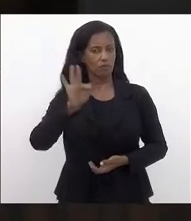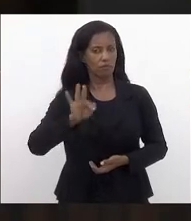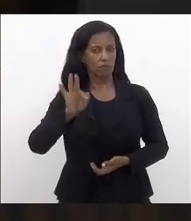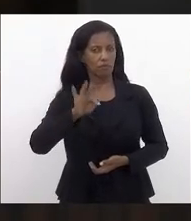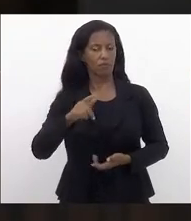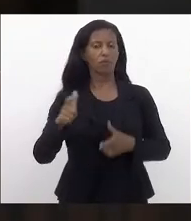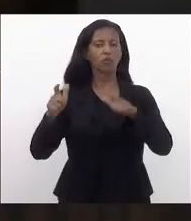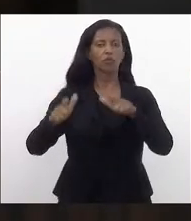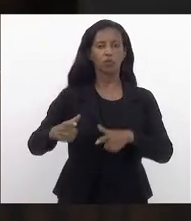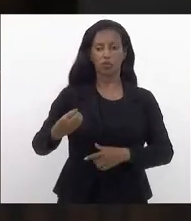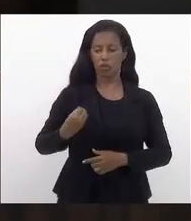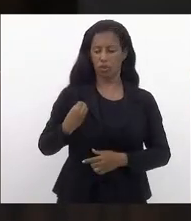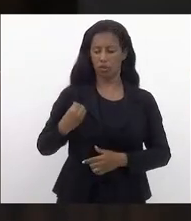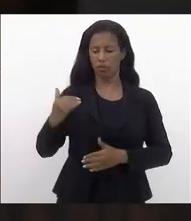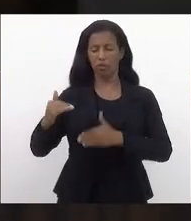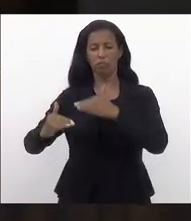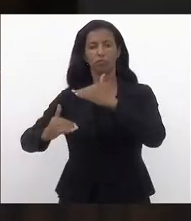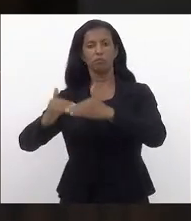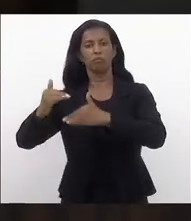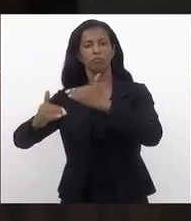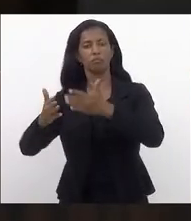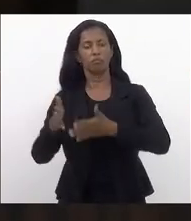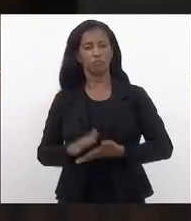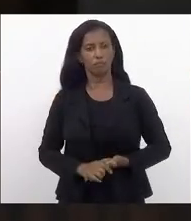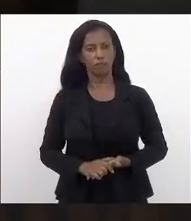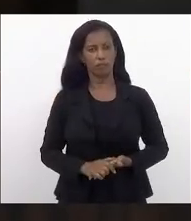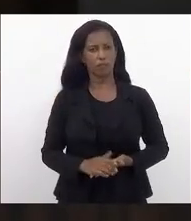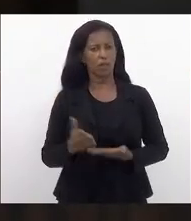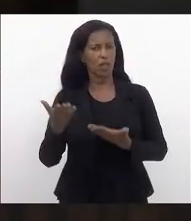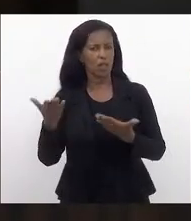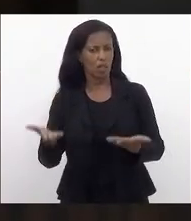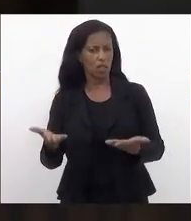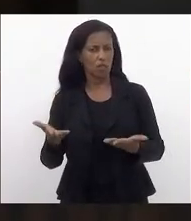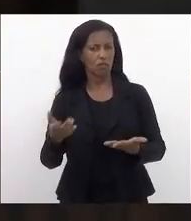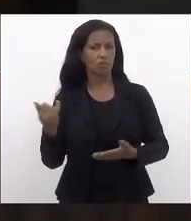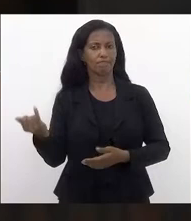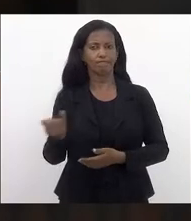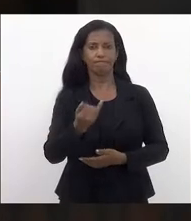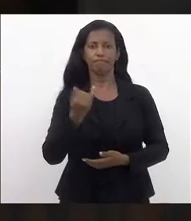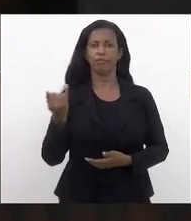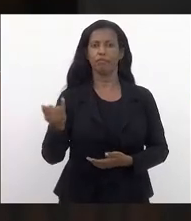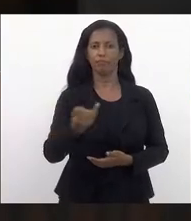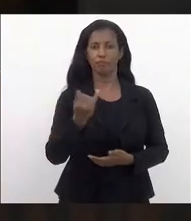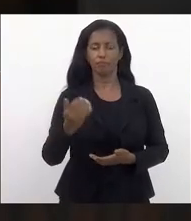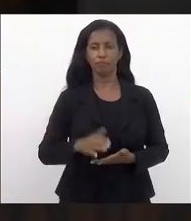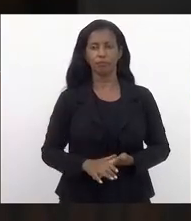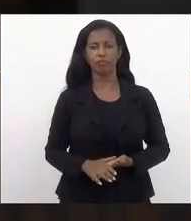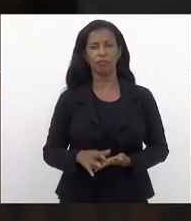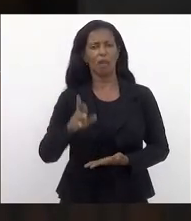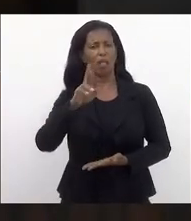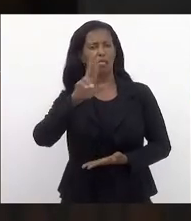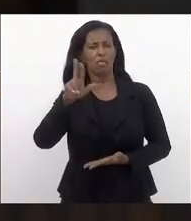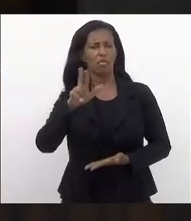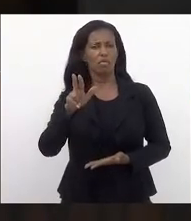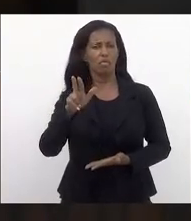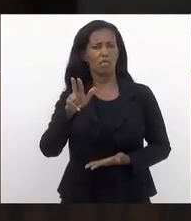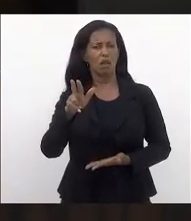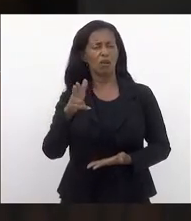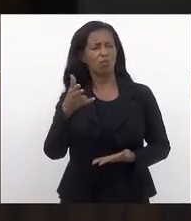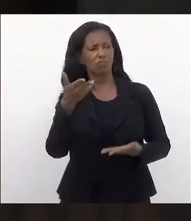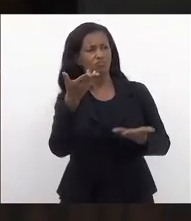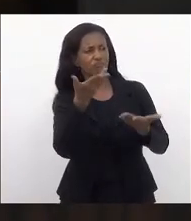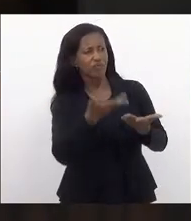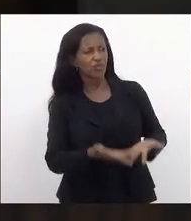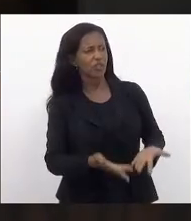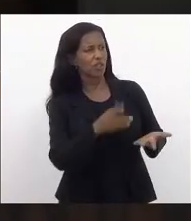vivem cresceram nasceram isso é muito emblemático isso é muito importante não desmerecendo a UERJ